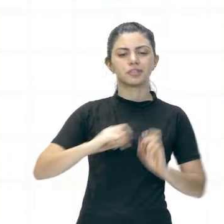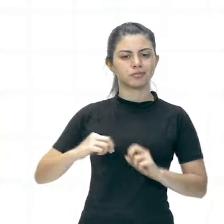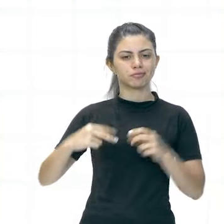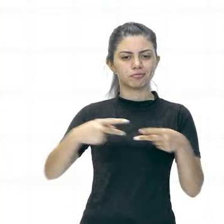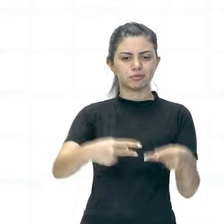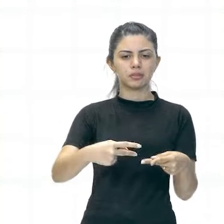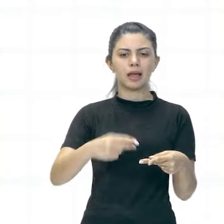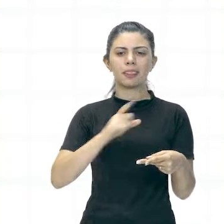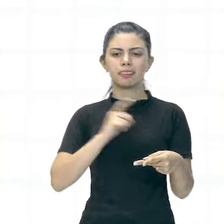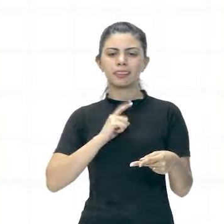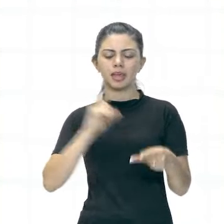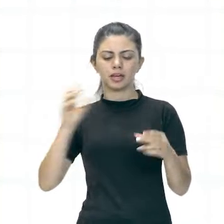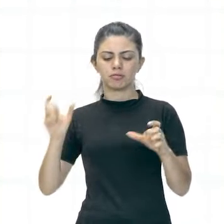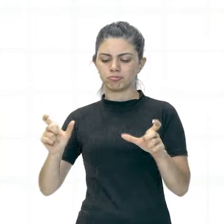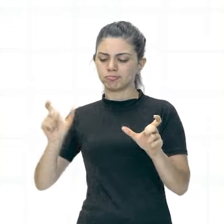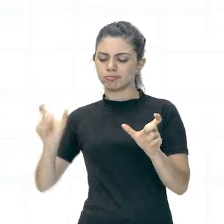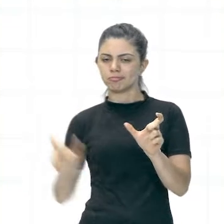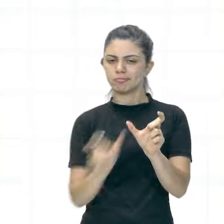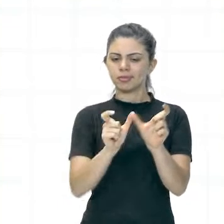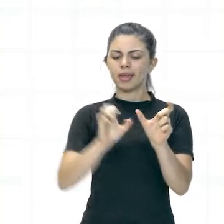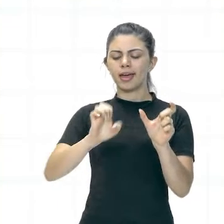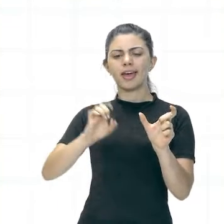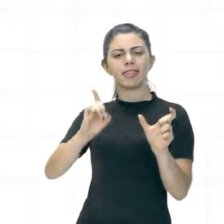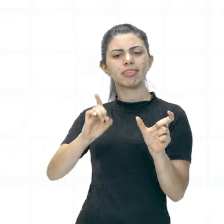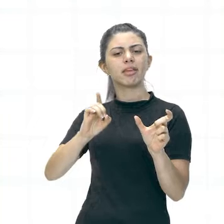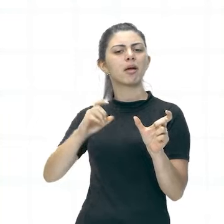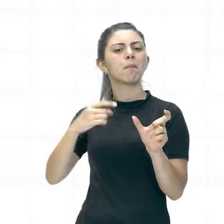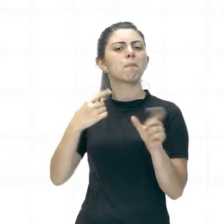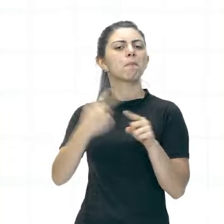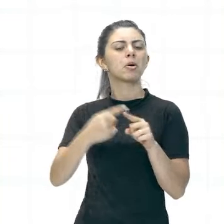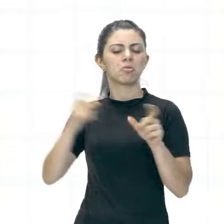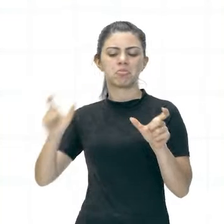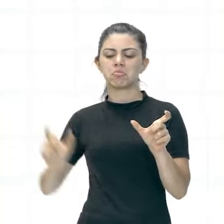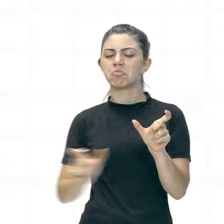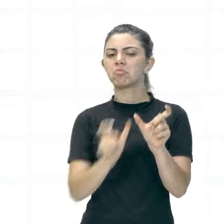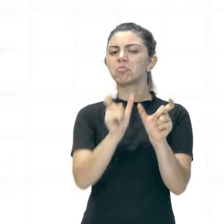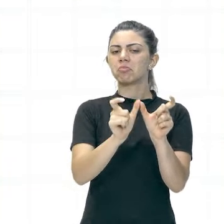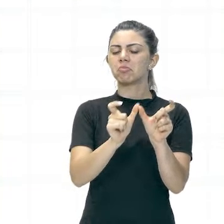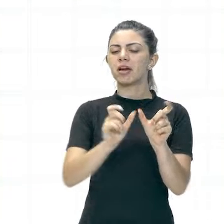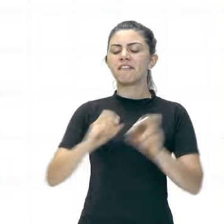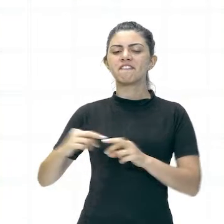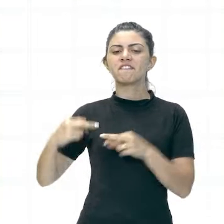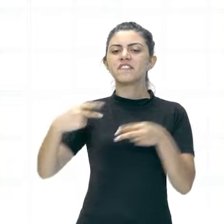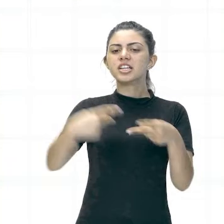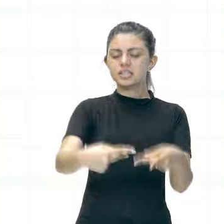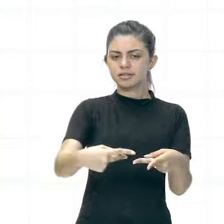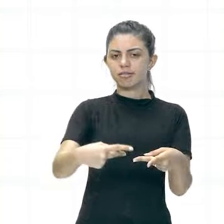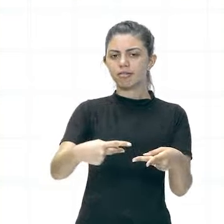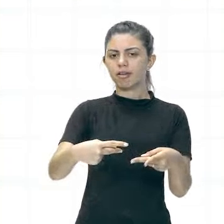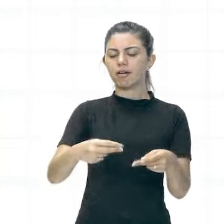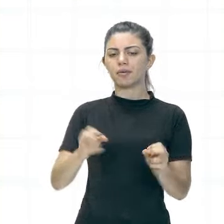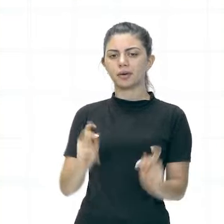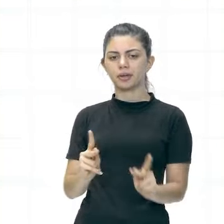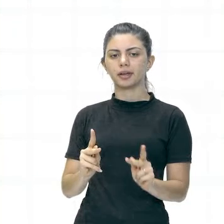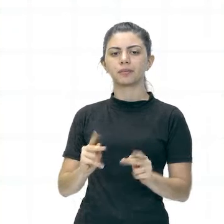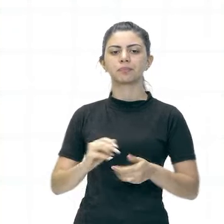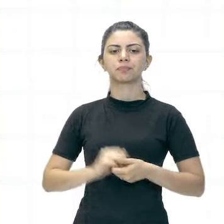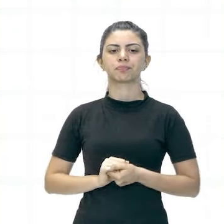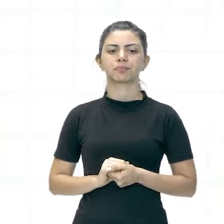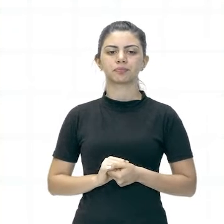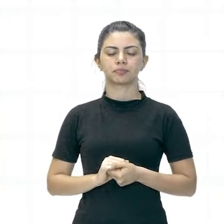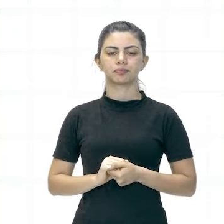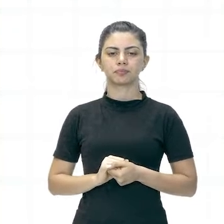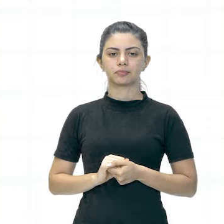aqui? Isso mesmo, ele é um verbo regular. Visited, eles visitaram, certo? Então, they visited